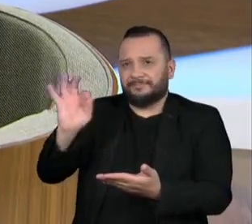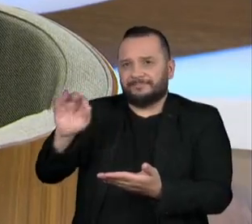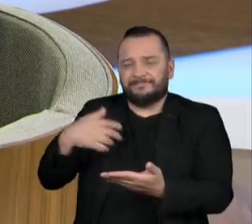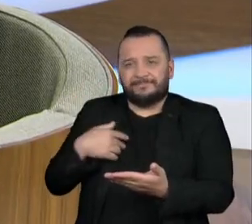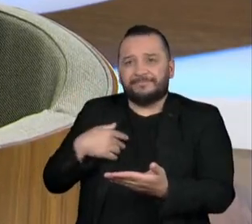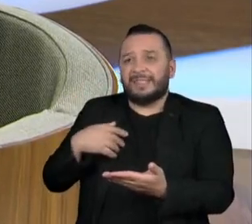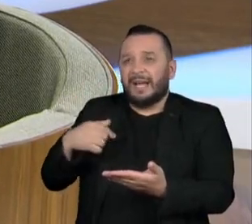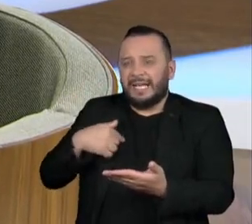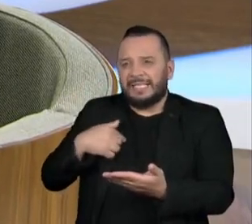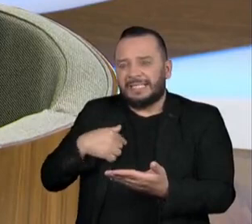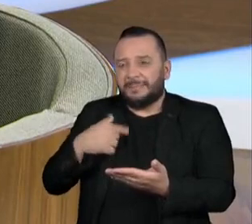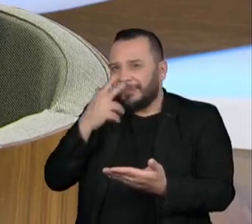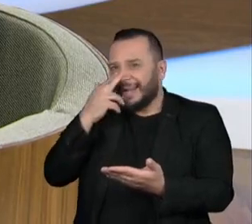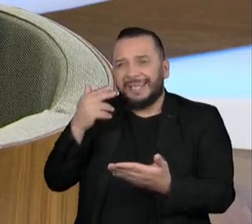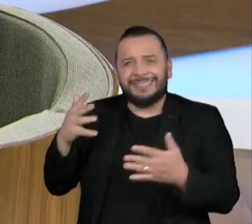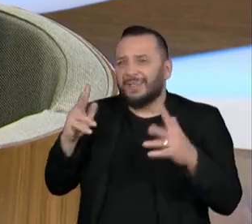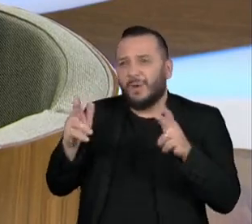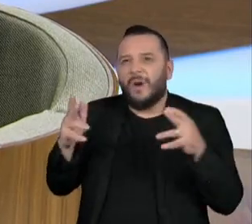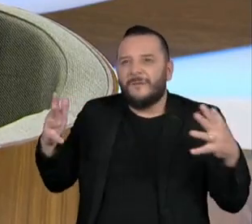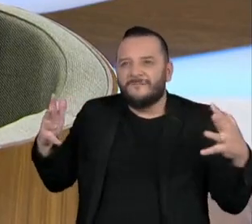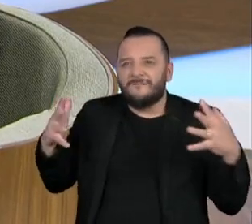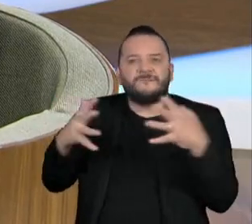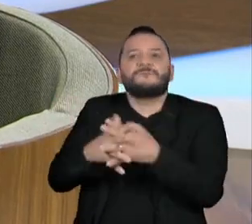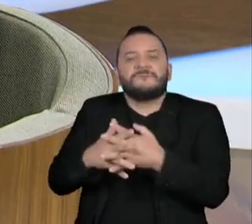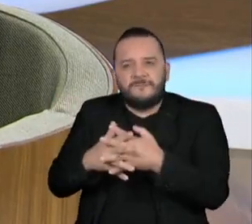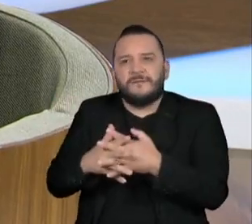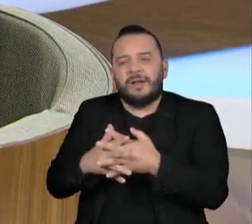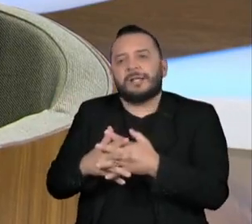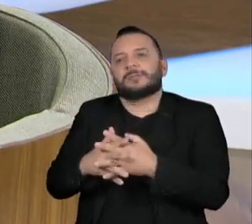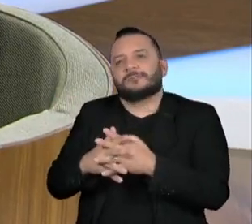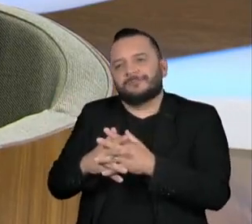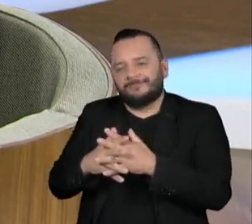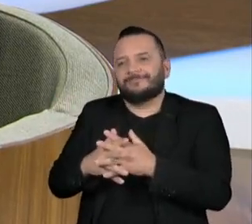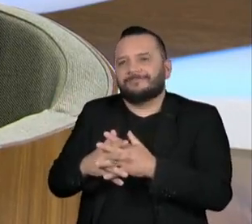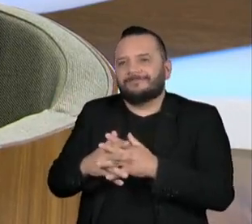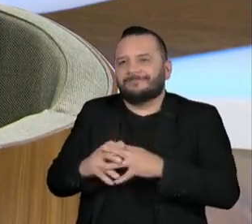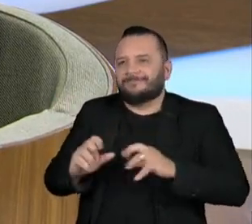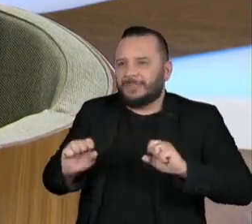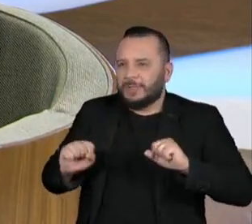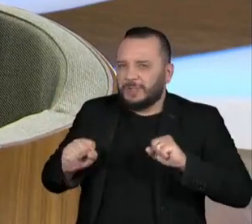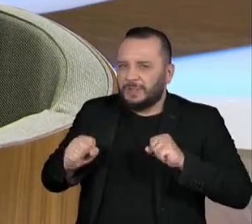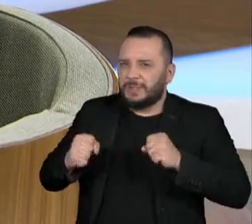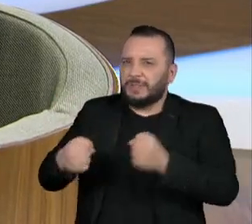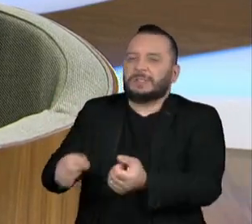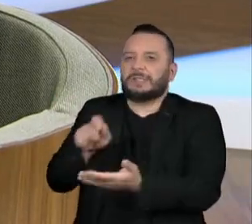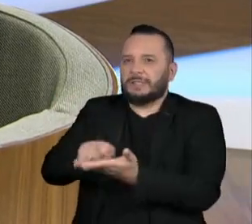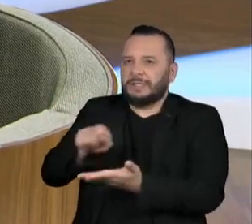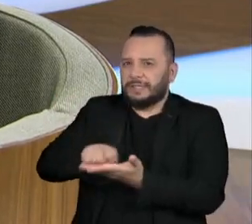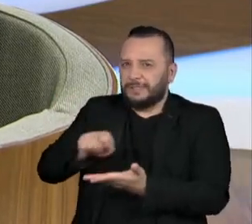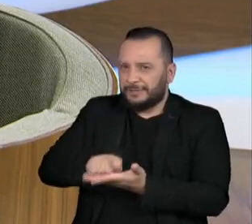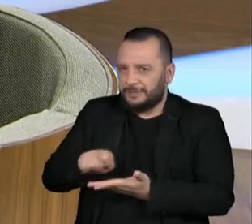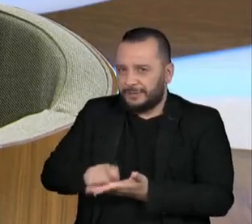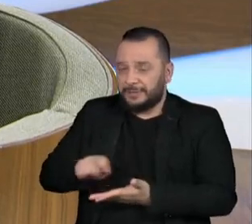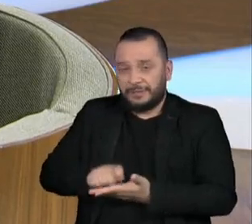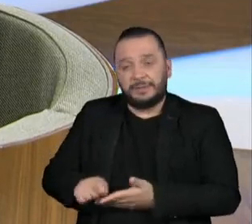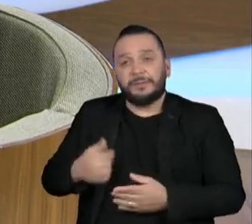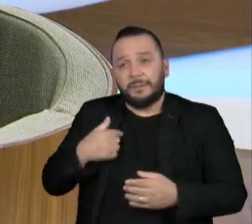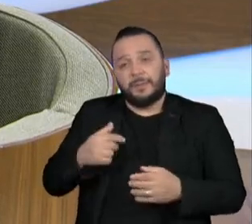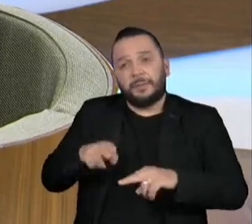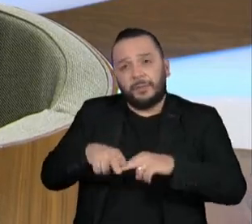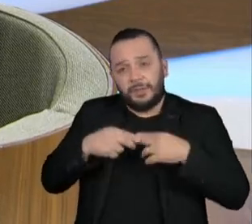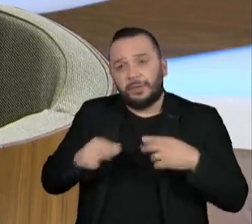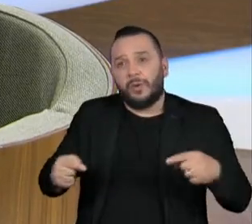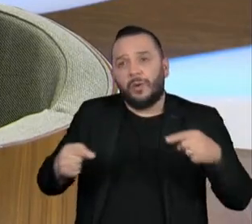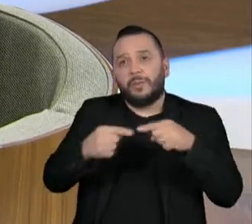versa. E isto tem exatamente que ver com as doenças do Brasil. Porquê? Quando eu